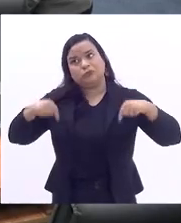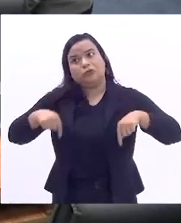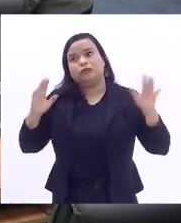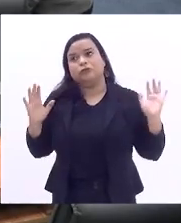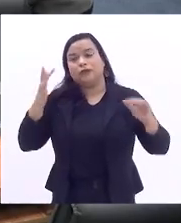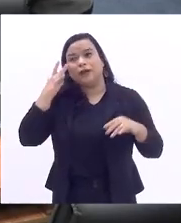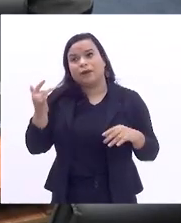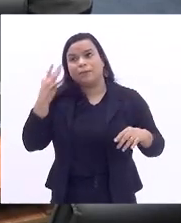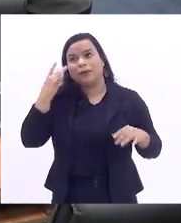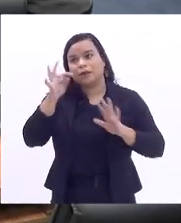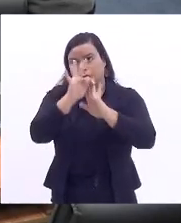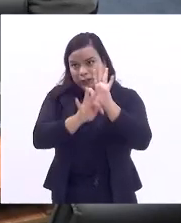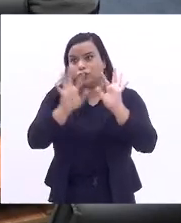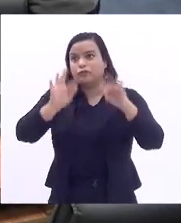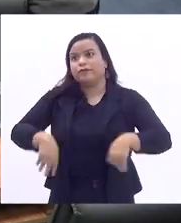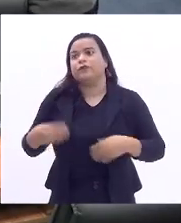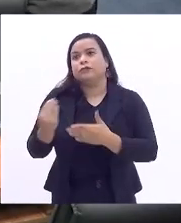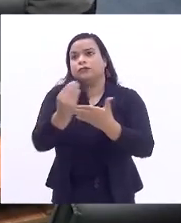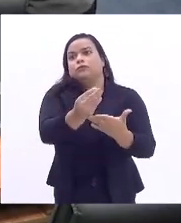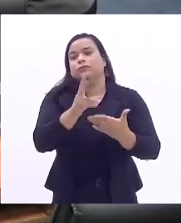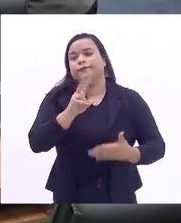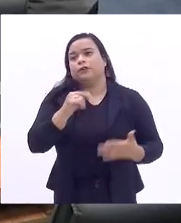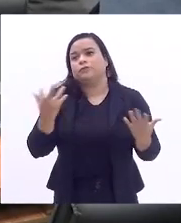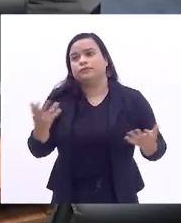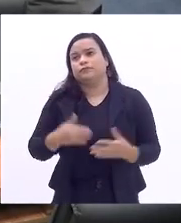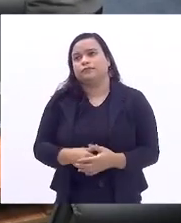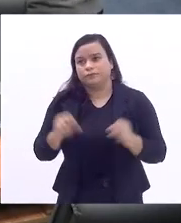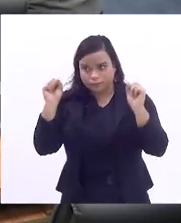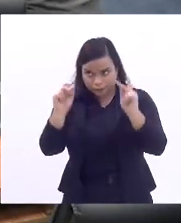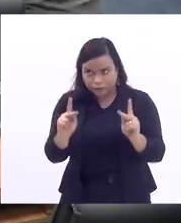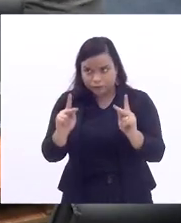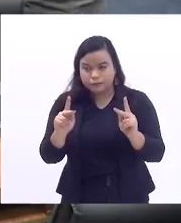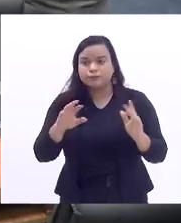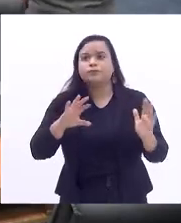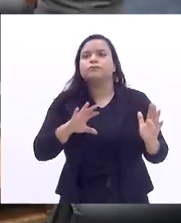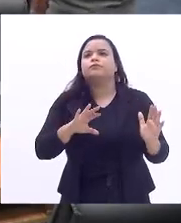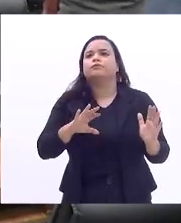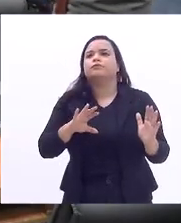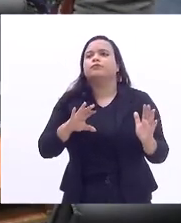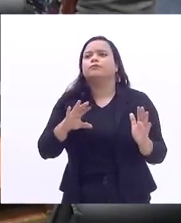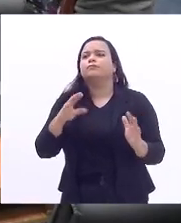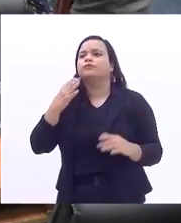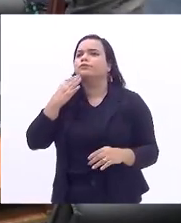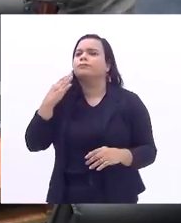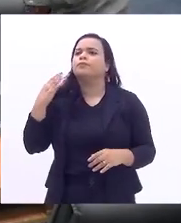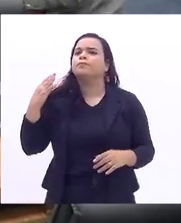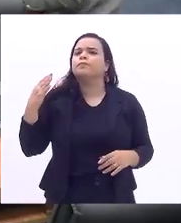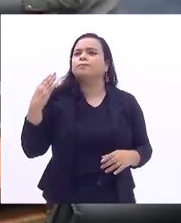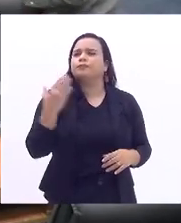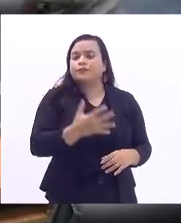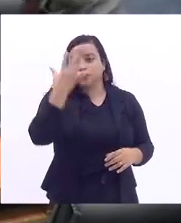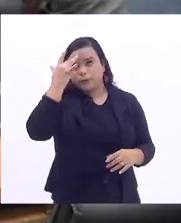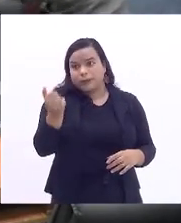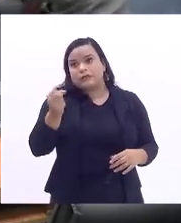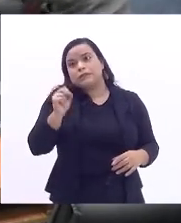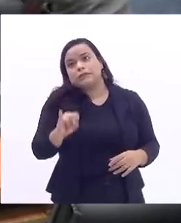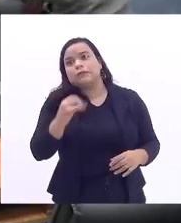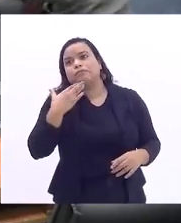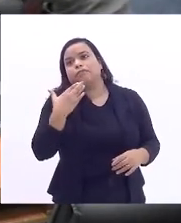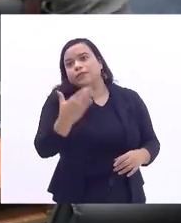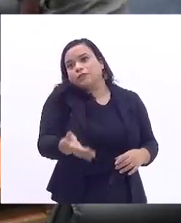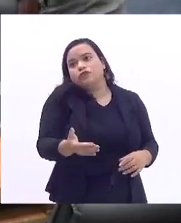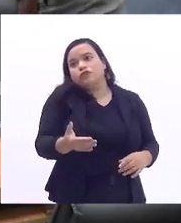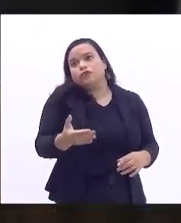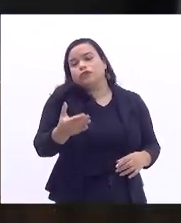amanhã a gente vai dar o texto final e vamos lá ok aos vai pedir sempre se ele for pedir amanhã